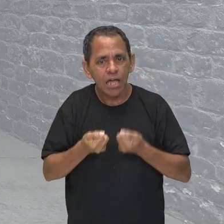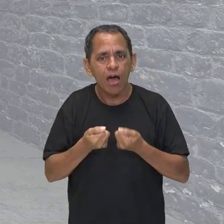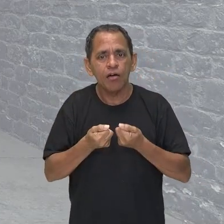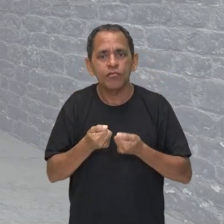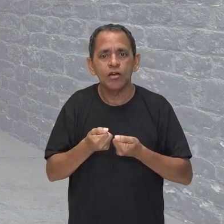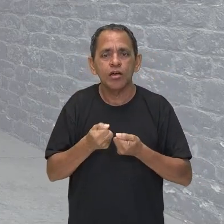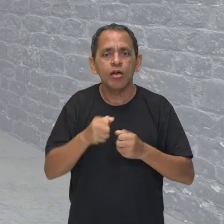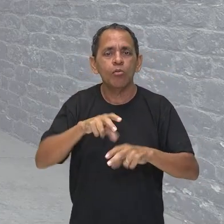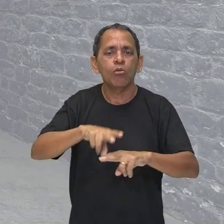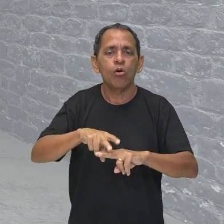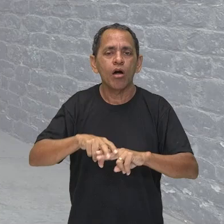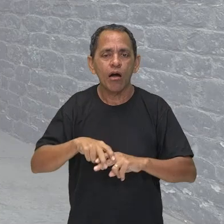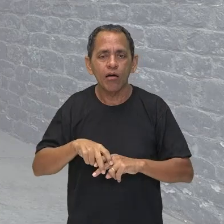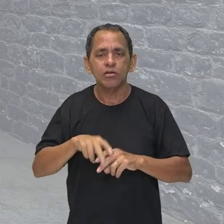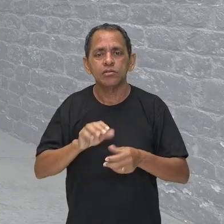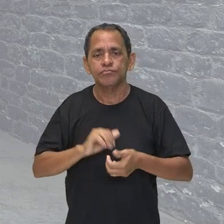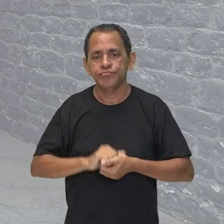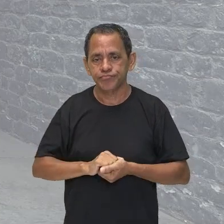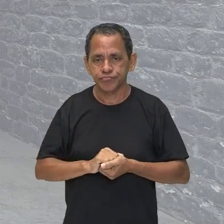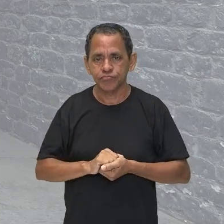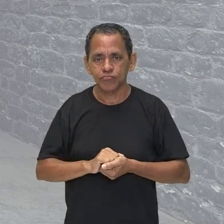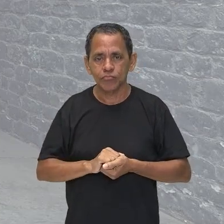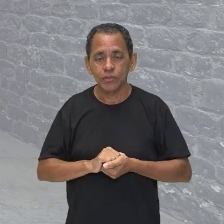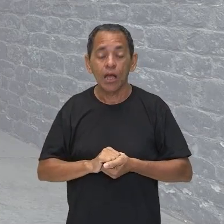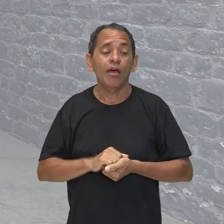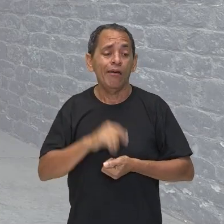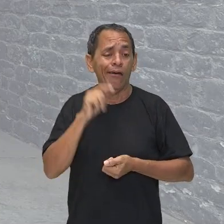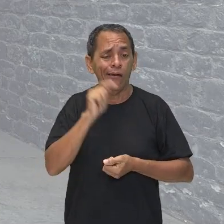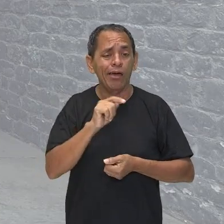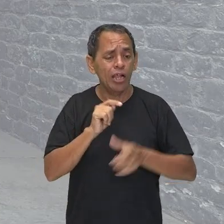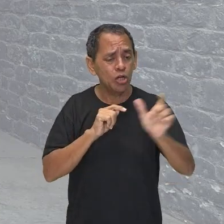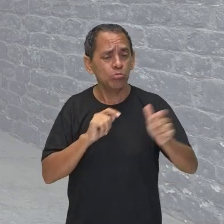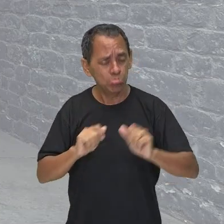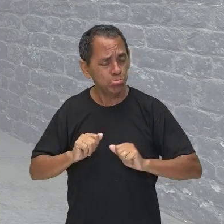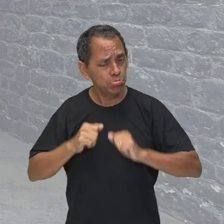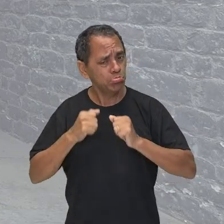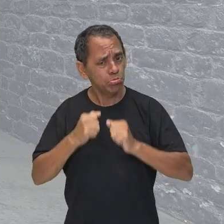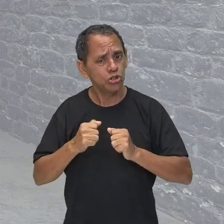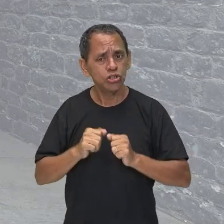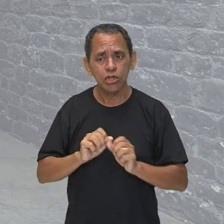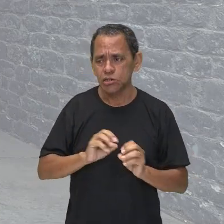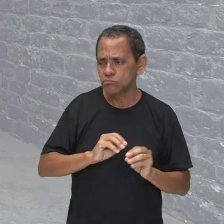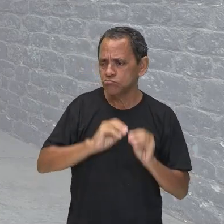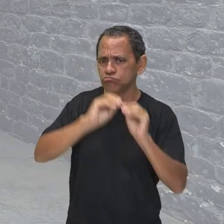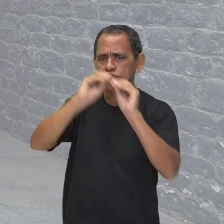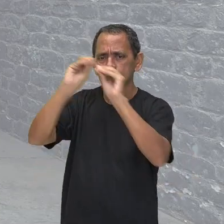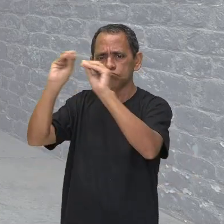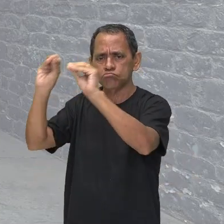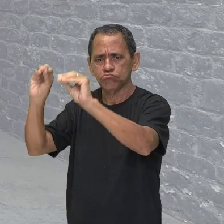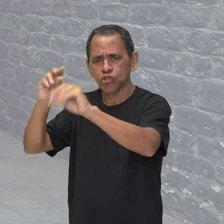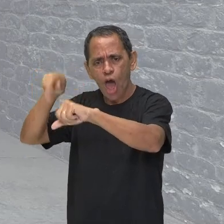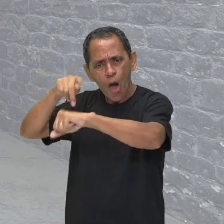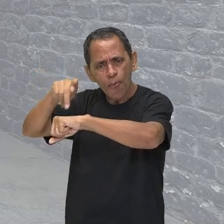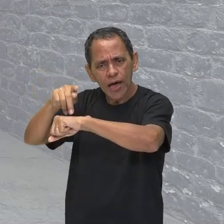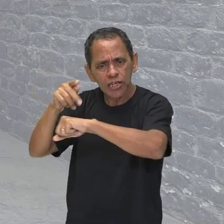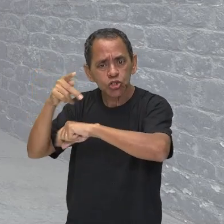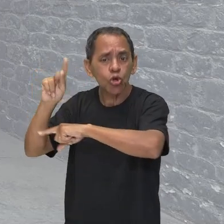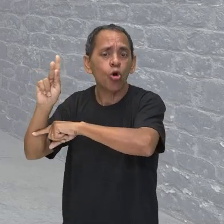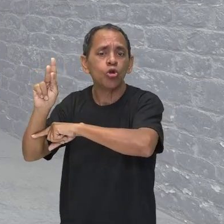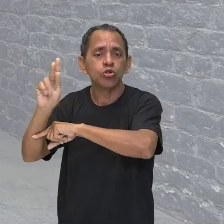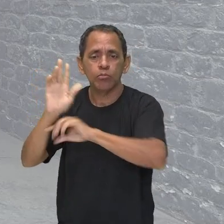nobreza, ele poderia simplesmente se mudar de país e viver como se nada tivesse acontecendo, mas ele